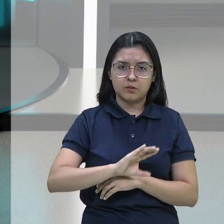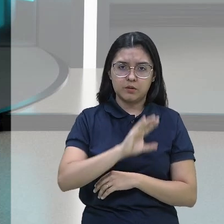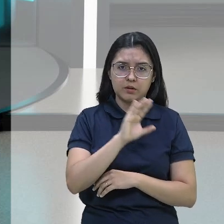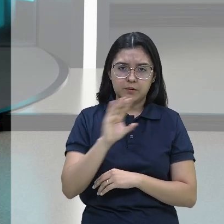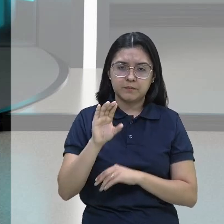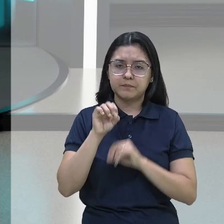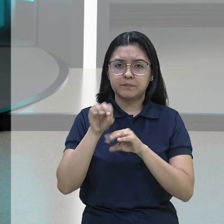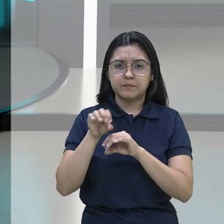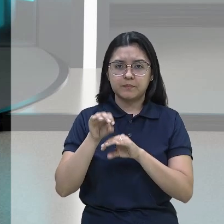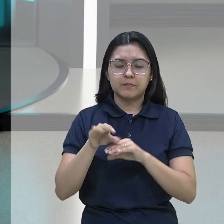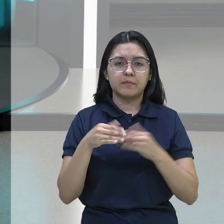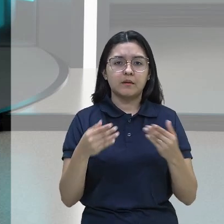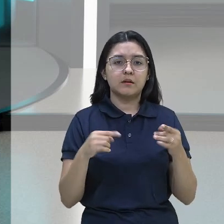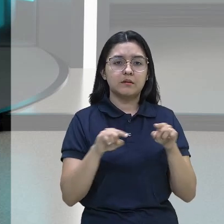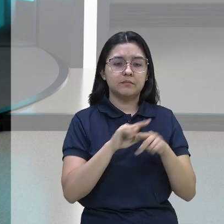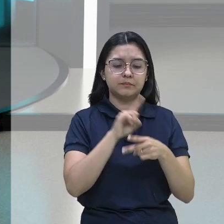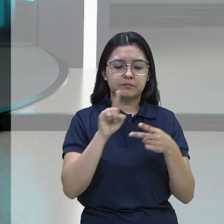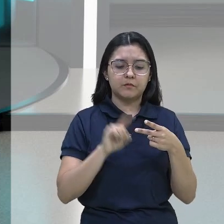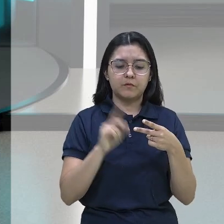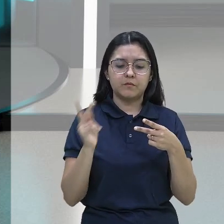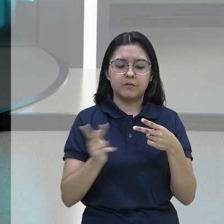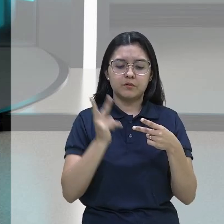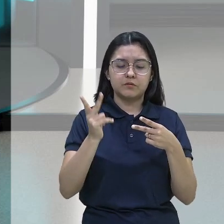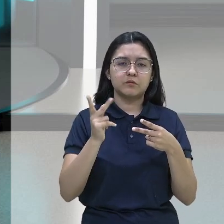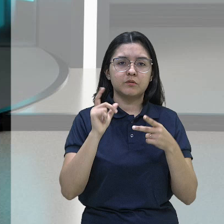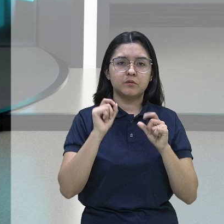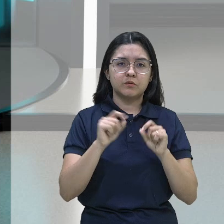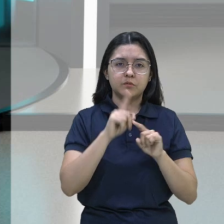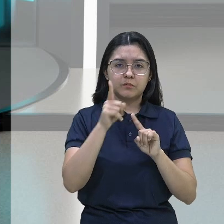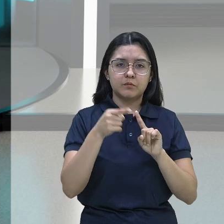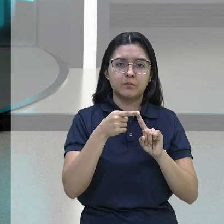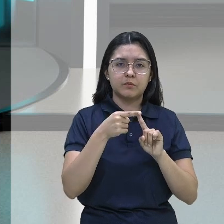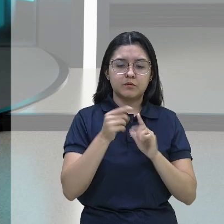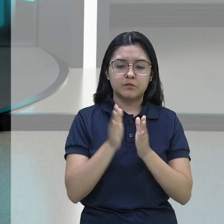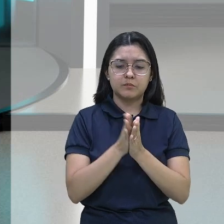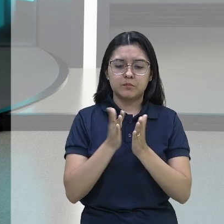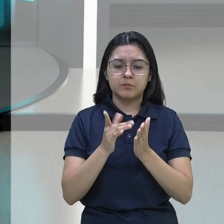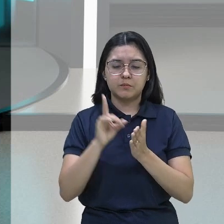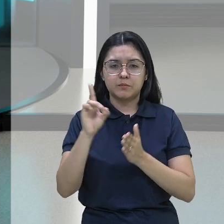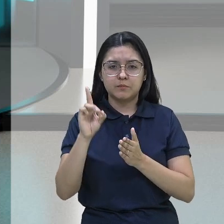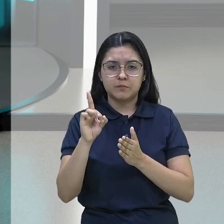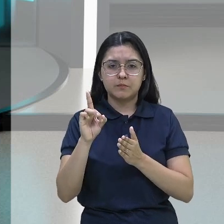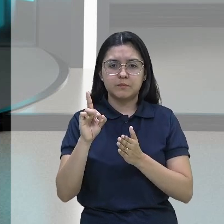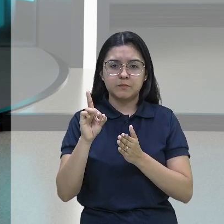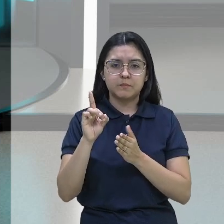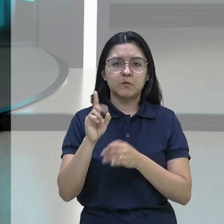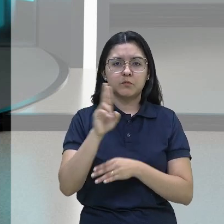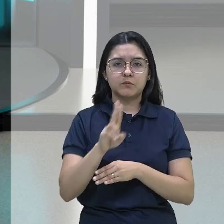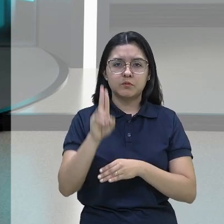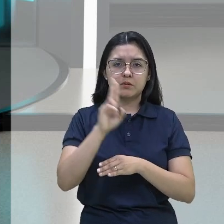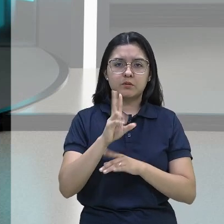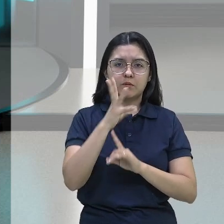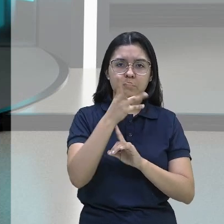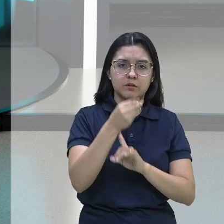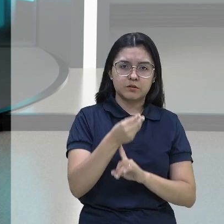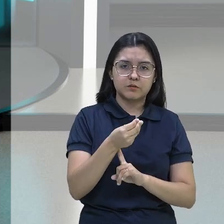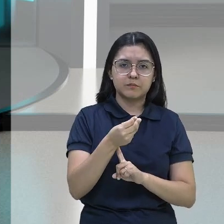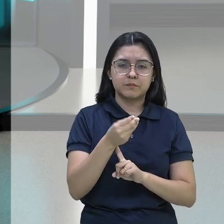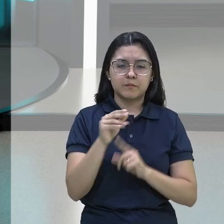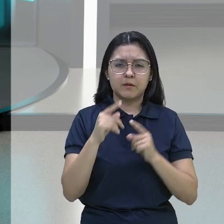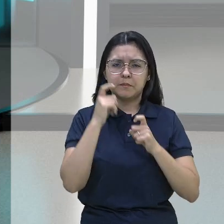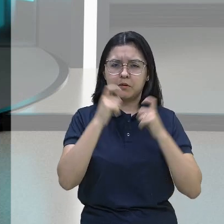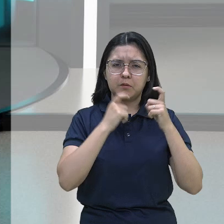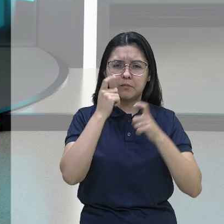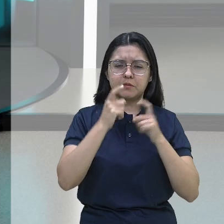A valorização do propósito bíblico em detrimento da expressão artística. A preocupação não era